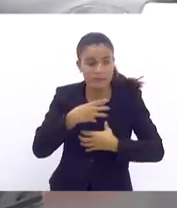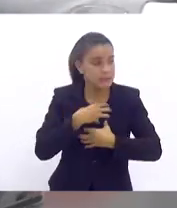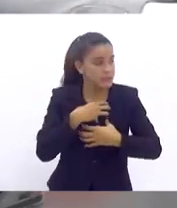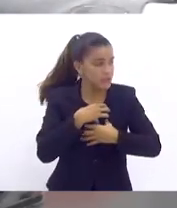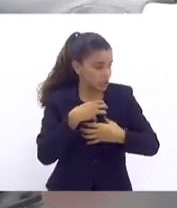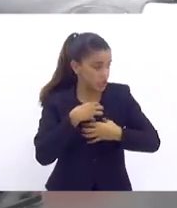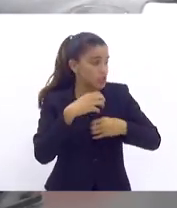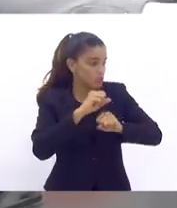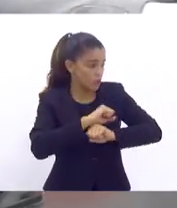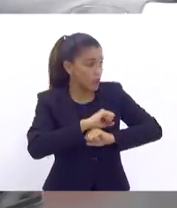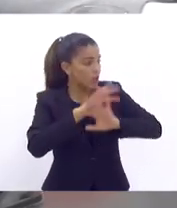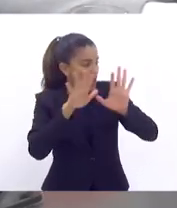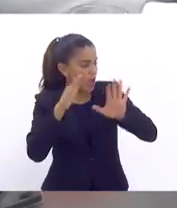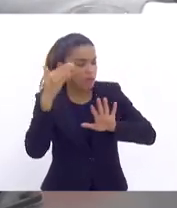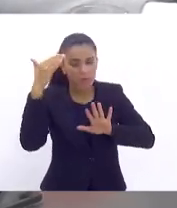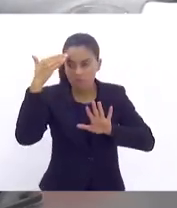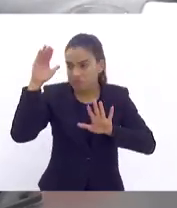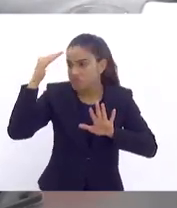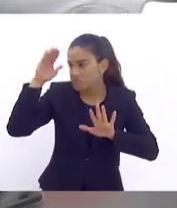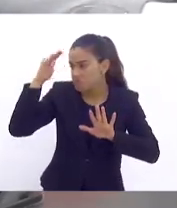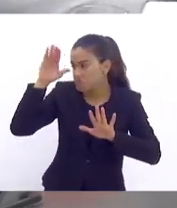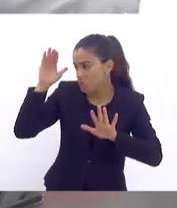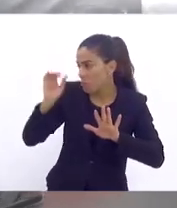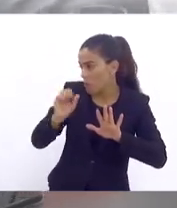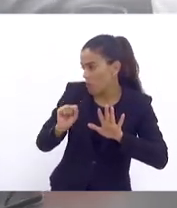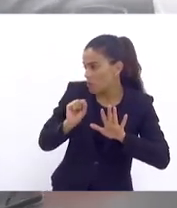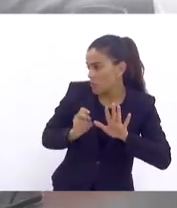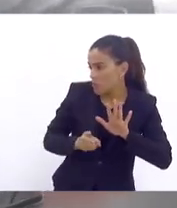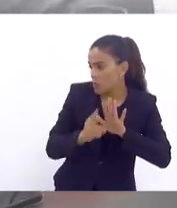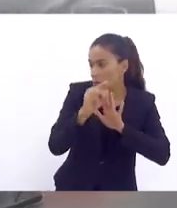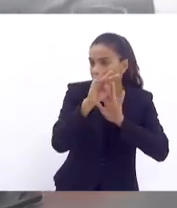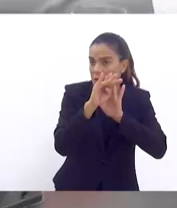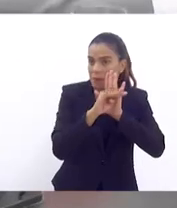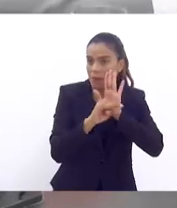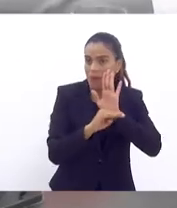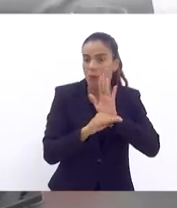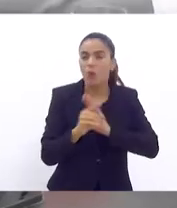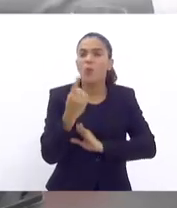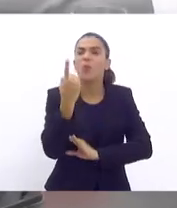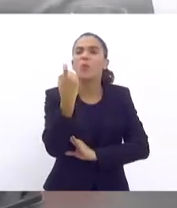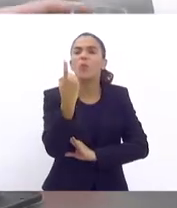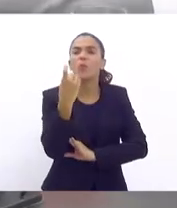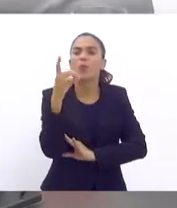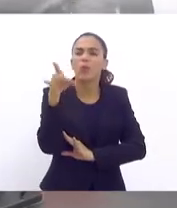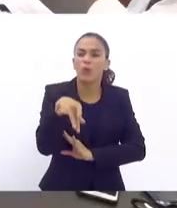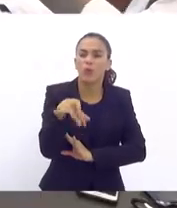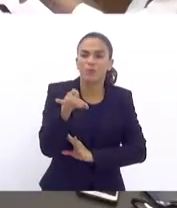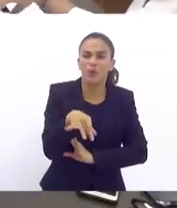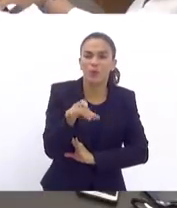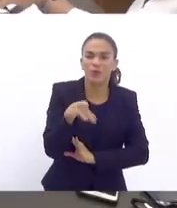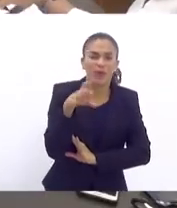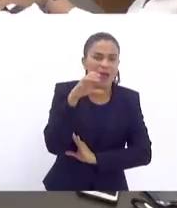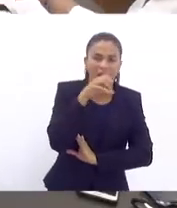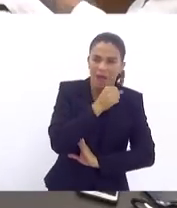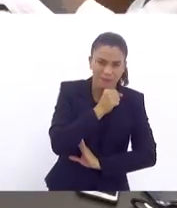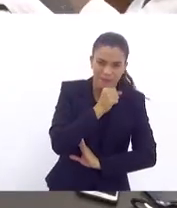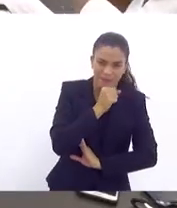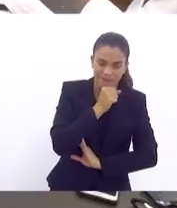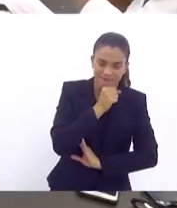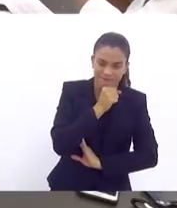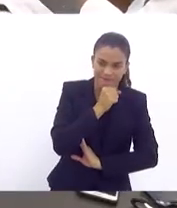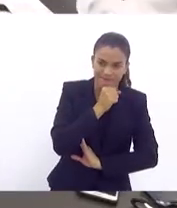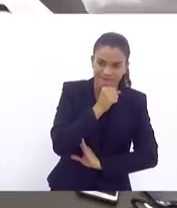aí esclarecidos eu acho que a gente pode avançar na na pauta uma ultima questão bem rapidinho e de caráter